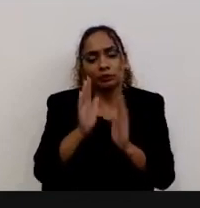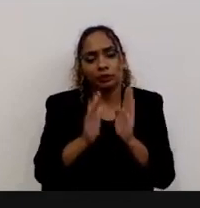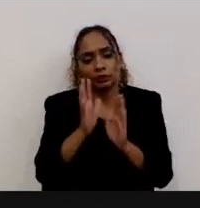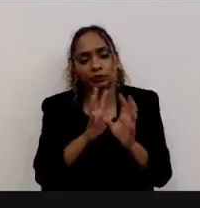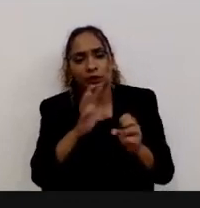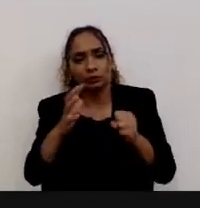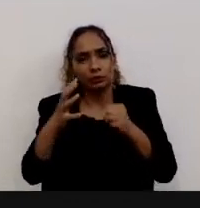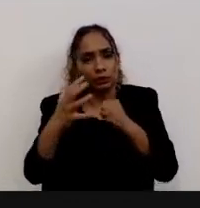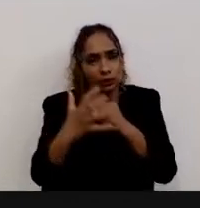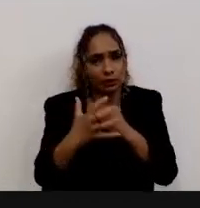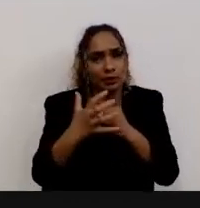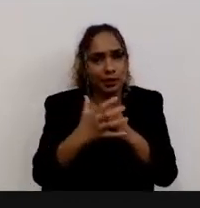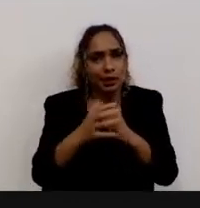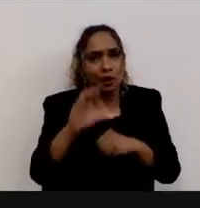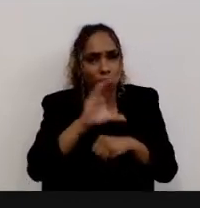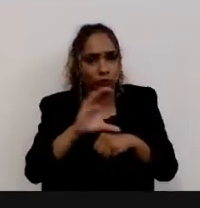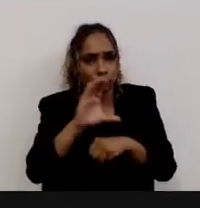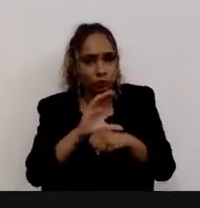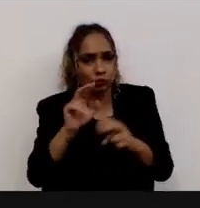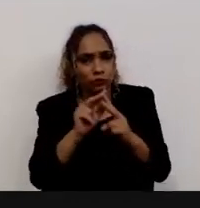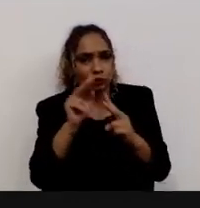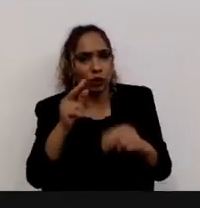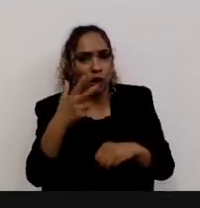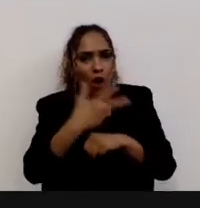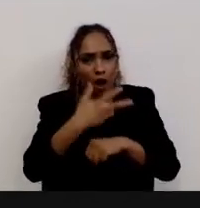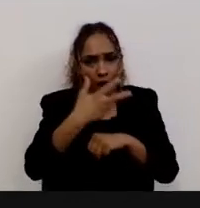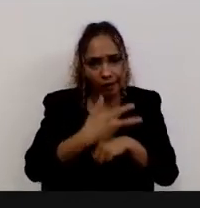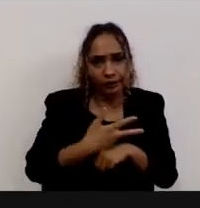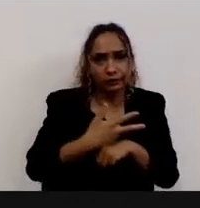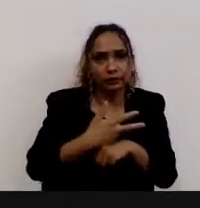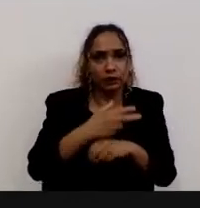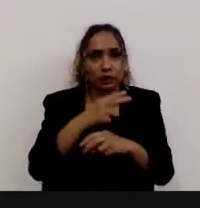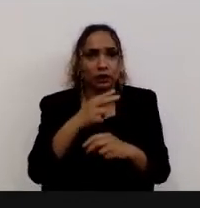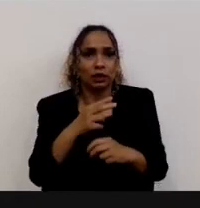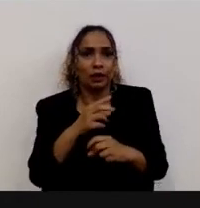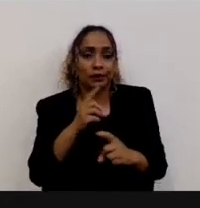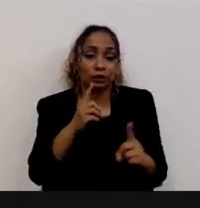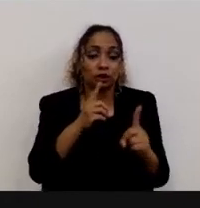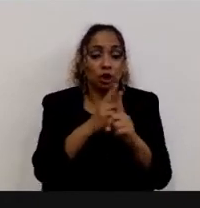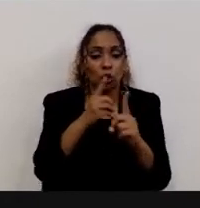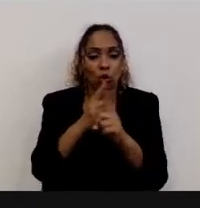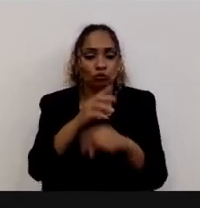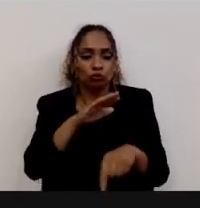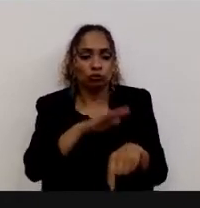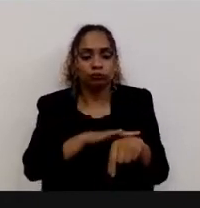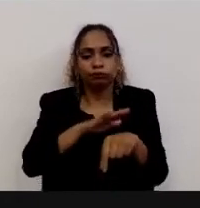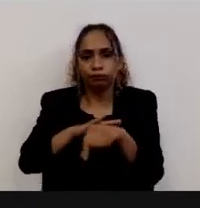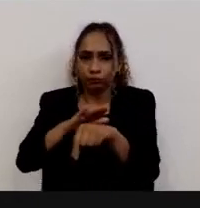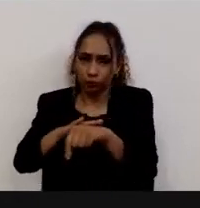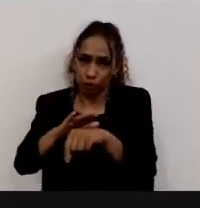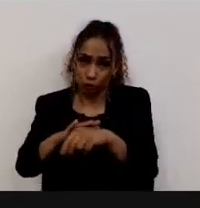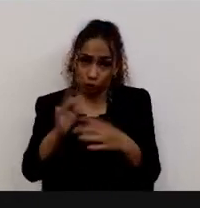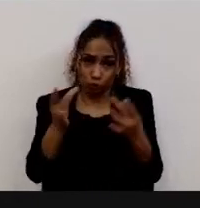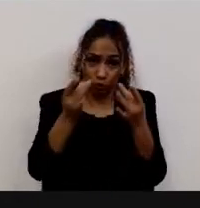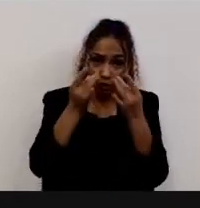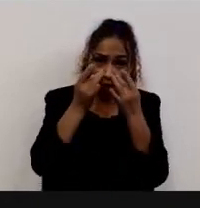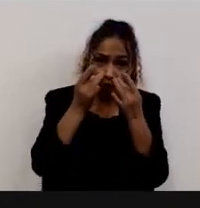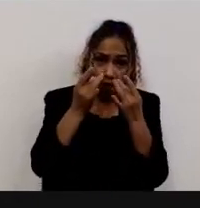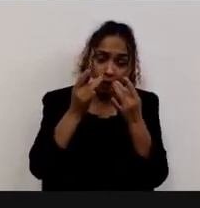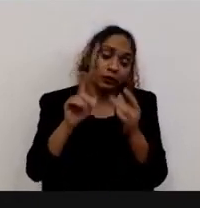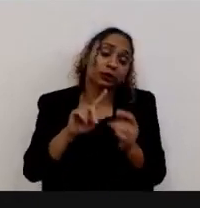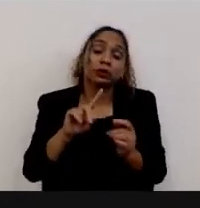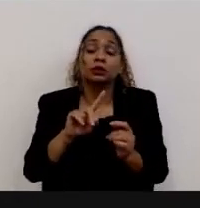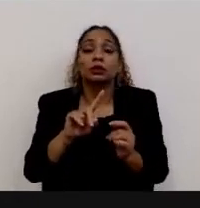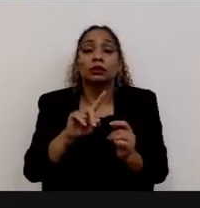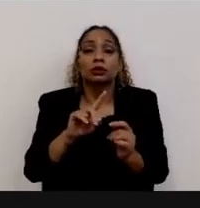curso virtual, né, com aulas gravadas e encontros periódicos ao vivo, né? Só que nós